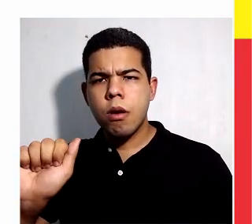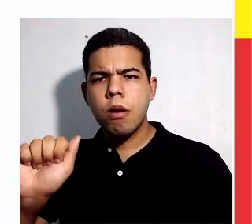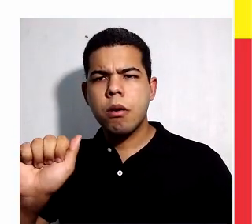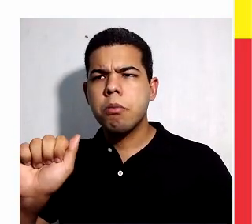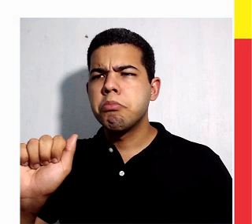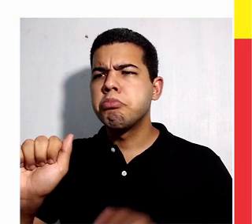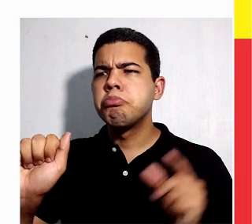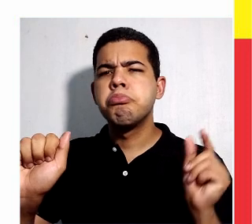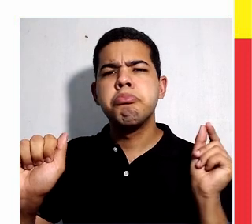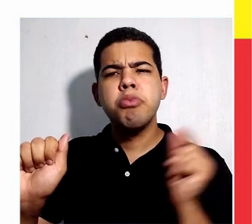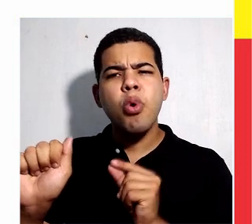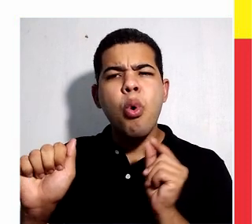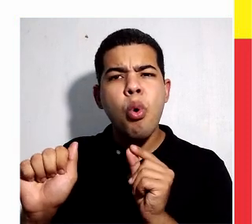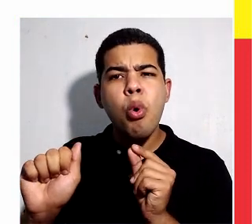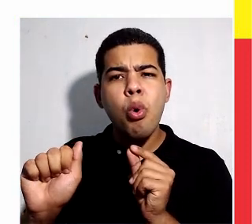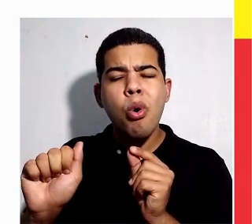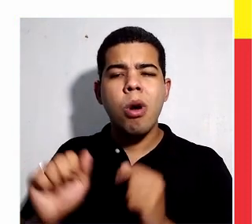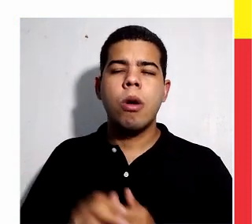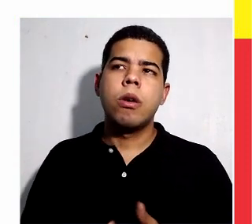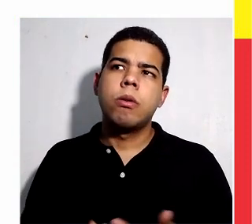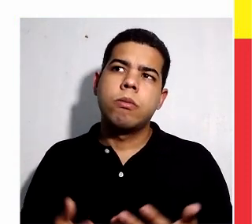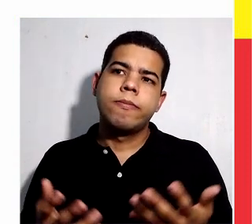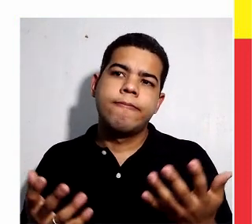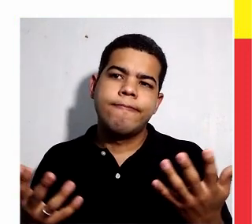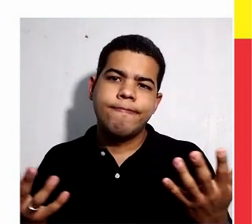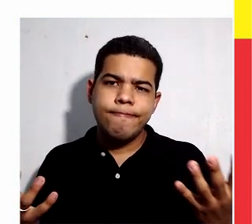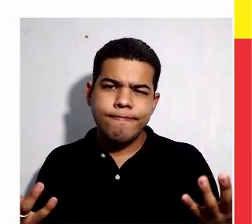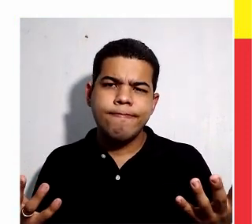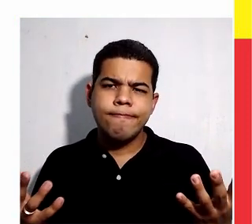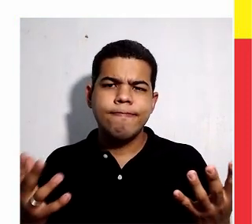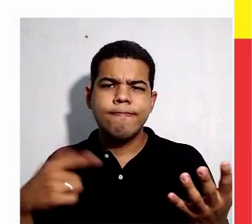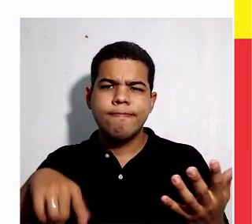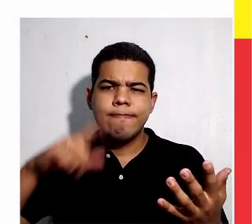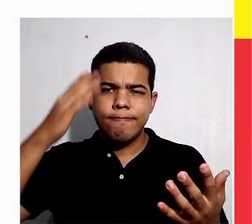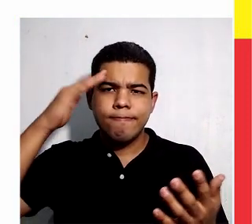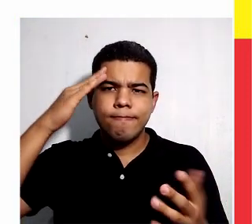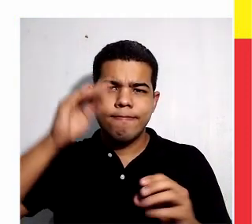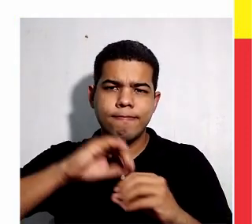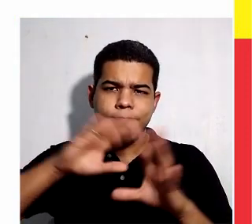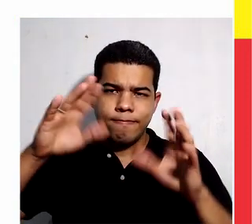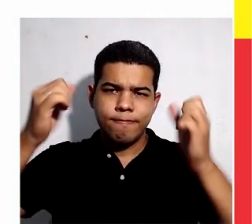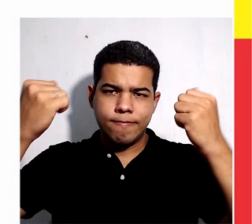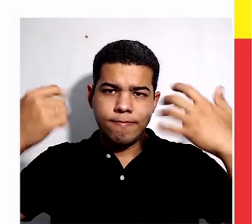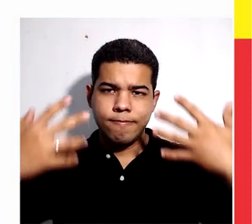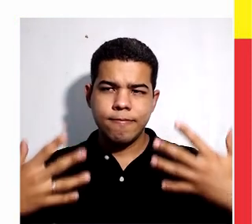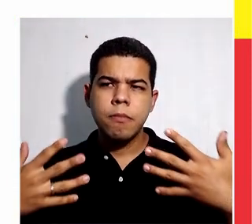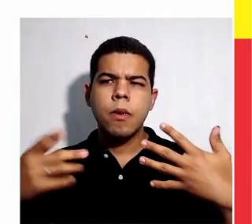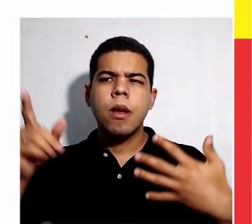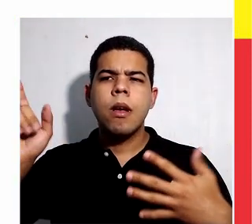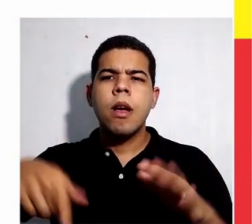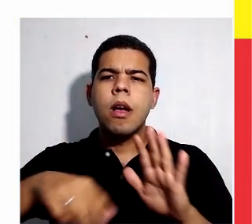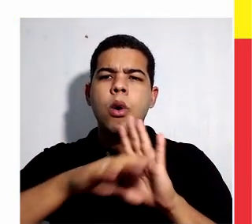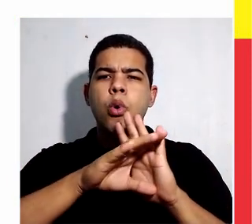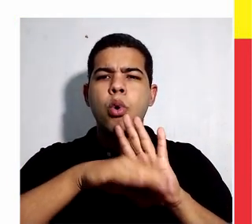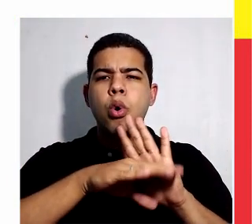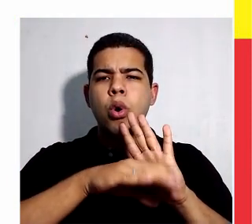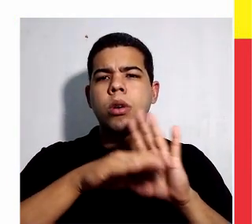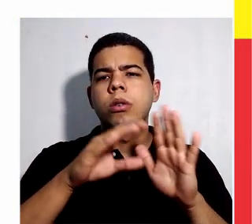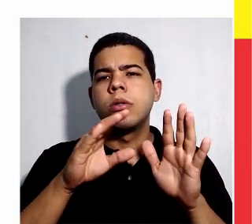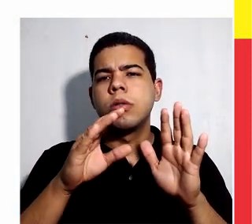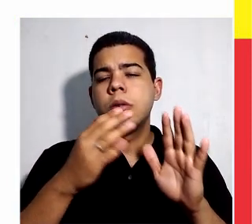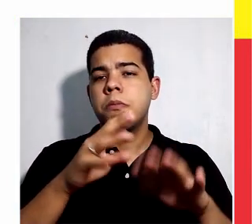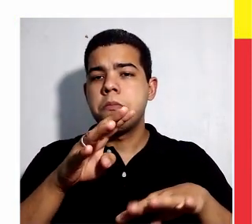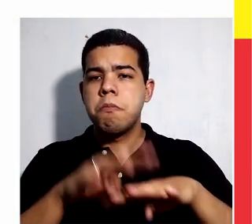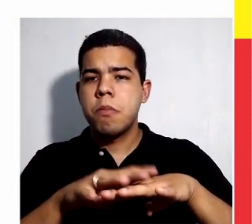triângulo e quadriláteros. Mas o que é a área? Né? Vamos lá entender logo isso daí. Então a área é um conceito